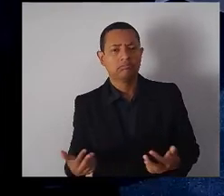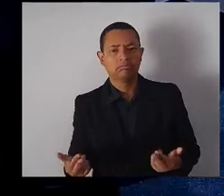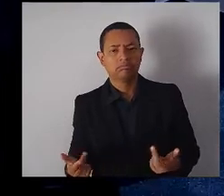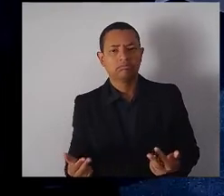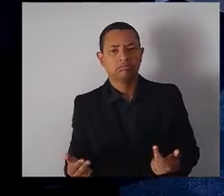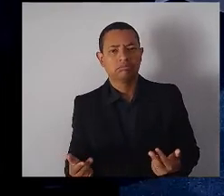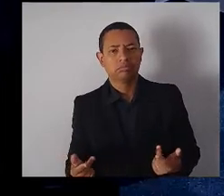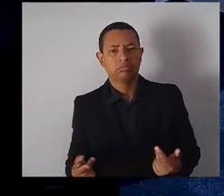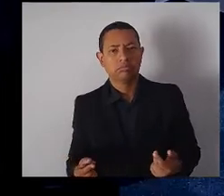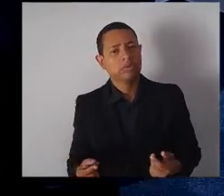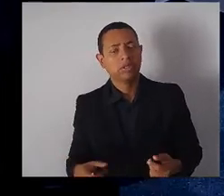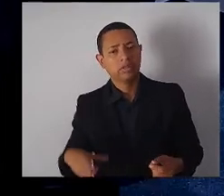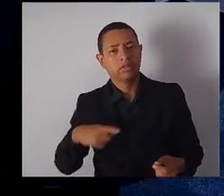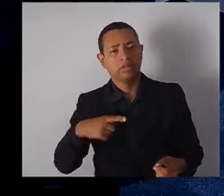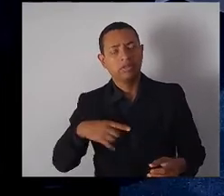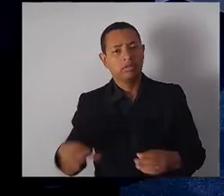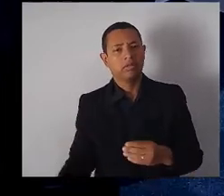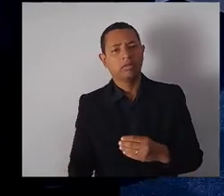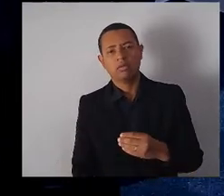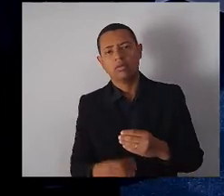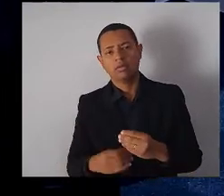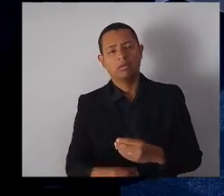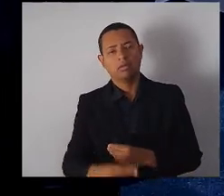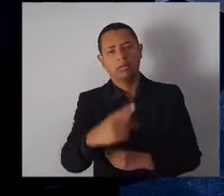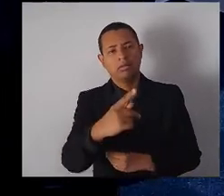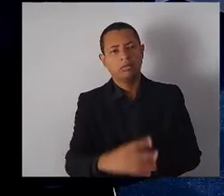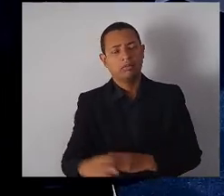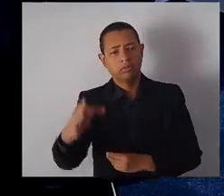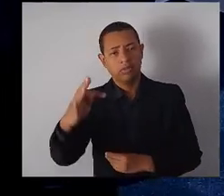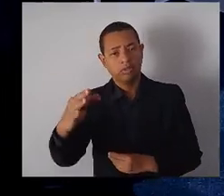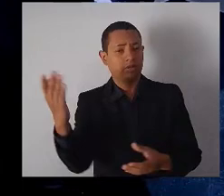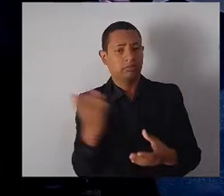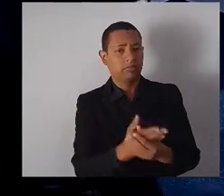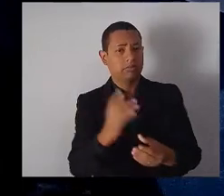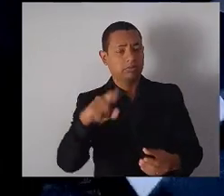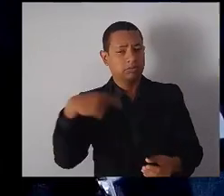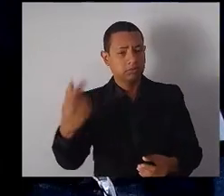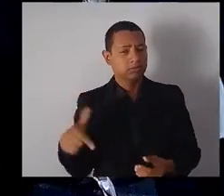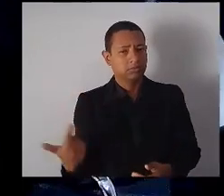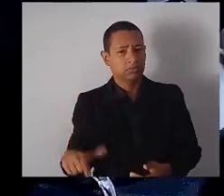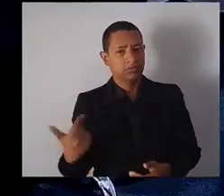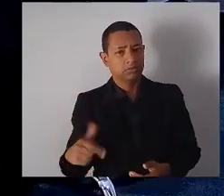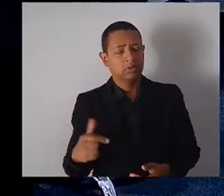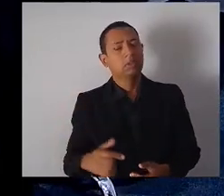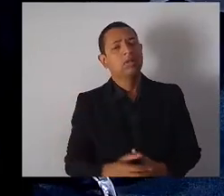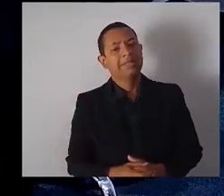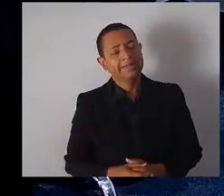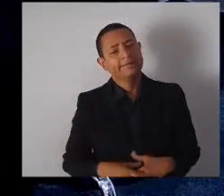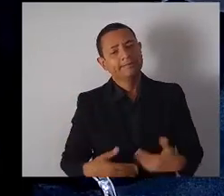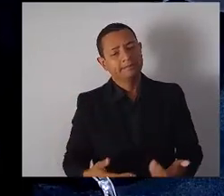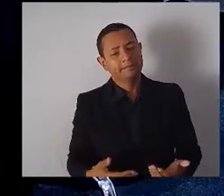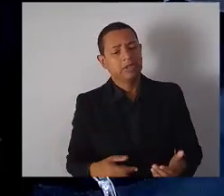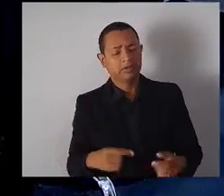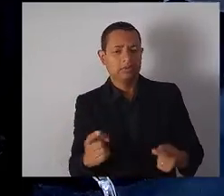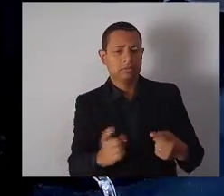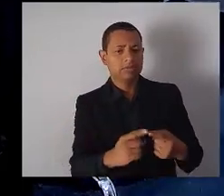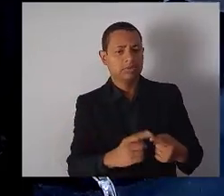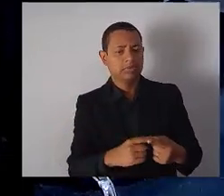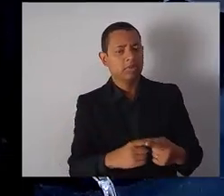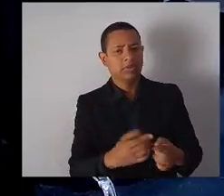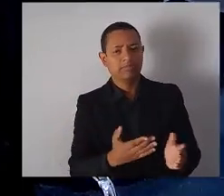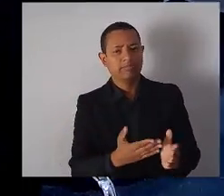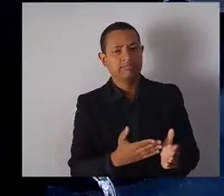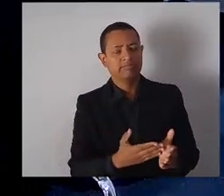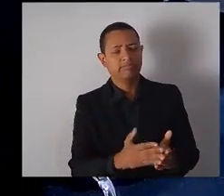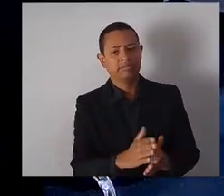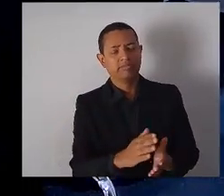caso, tem a inclusão do Partido dos Trabalhadores, que não havia naquele outro processo. Desta forma, eu rejeito a presente preliminar. Passo à leitura